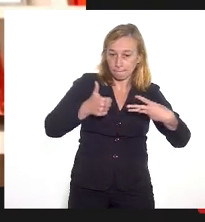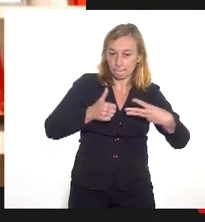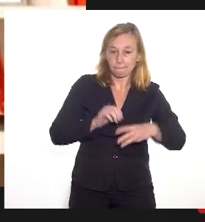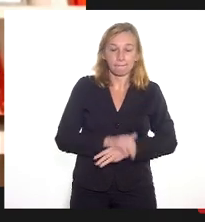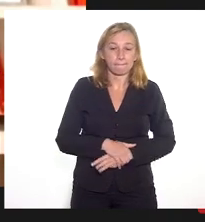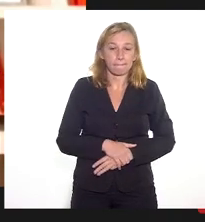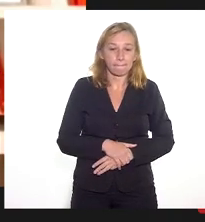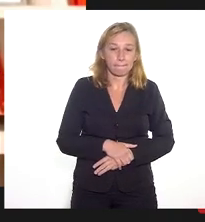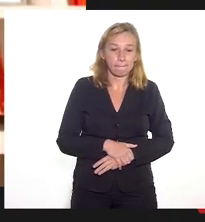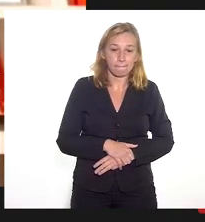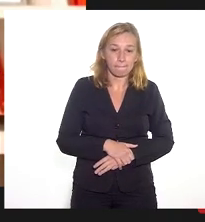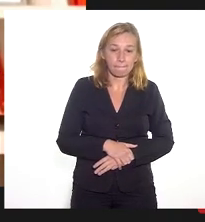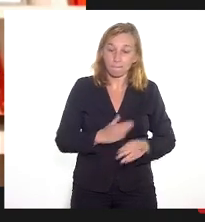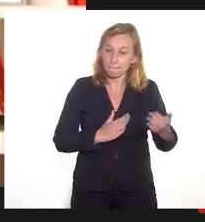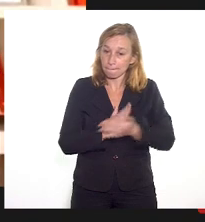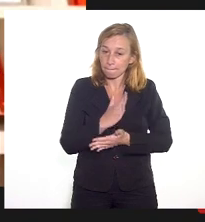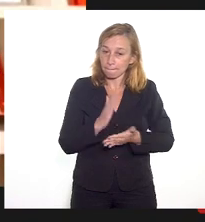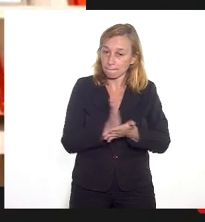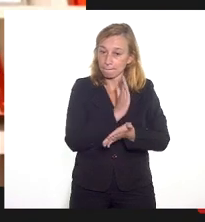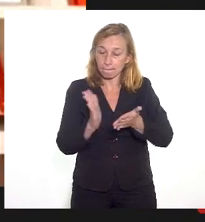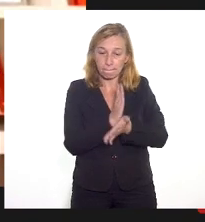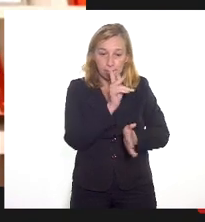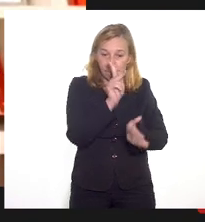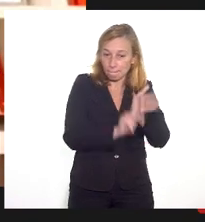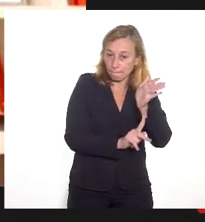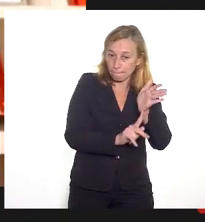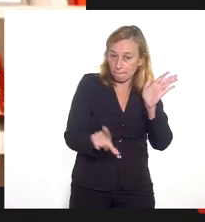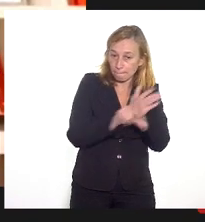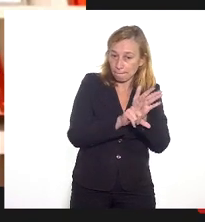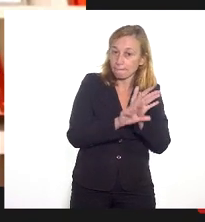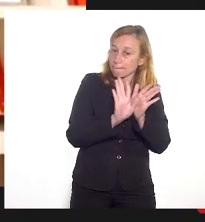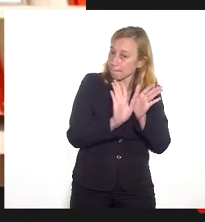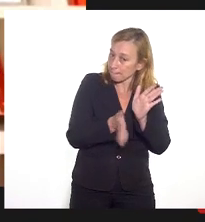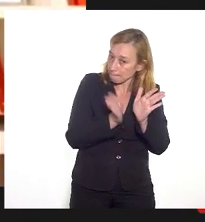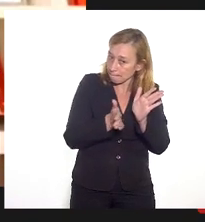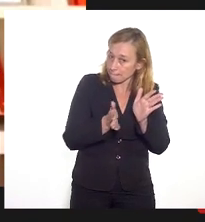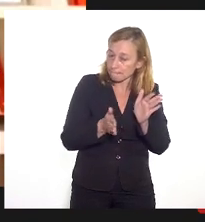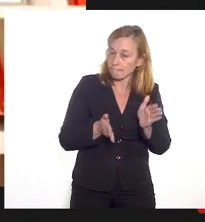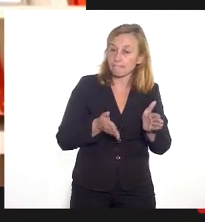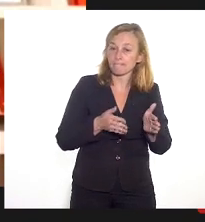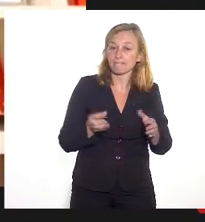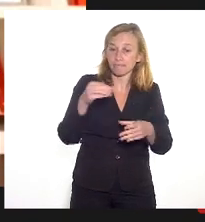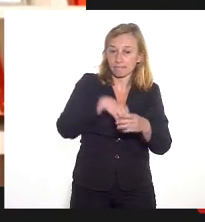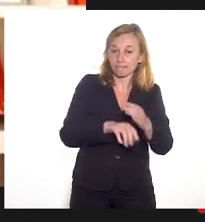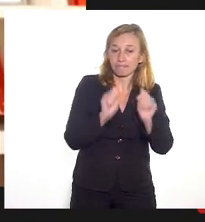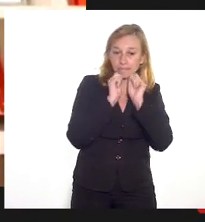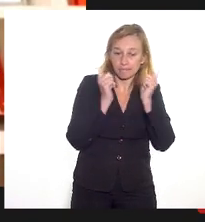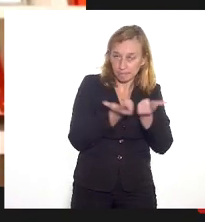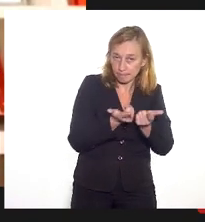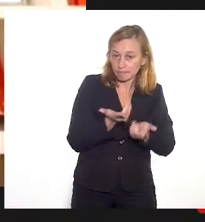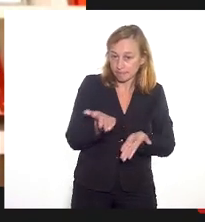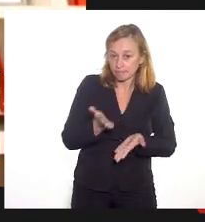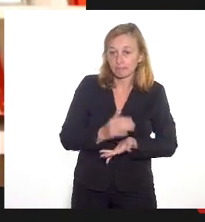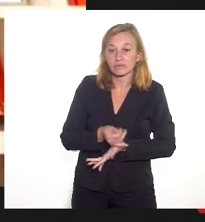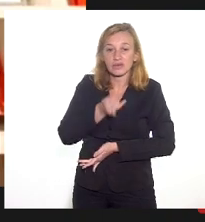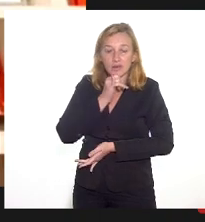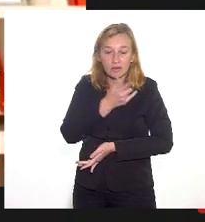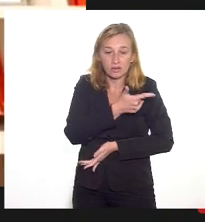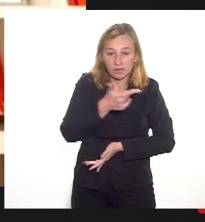impulsionar a aprovação de alguns projetos de leis que já estão em tramitação hoje na Alerj. Então, menciono, por exemplo,